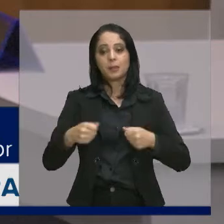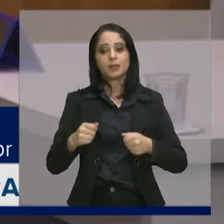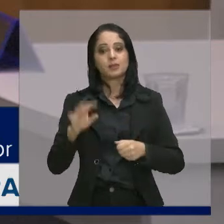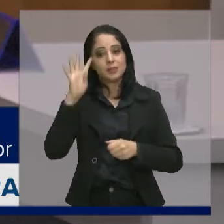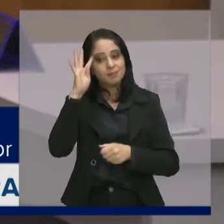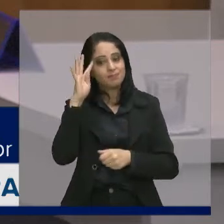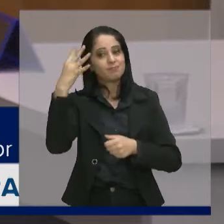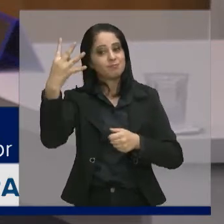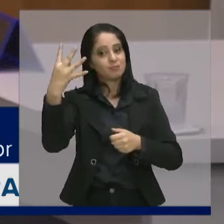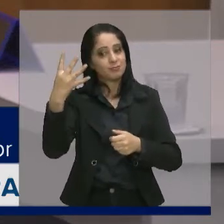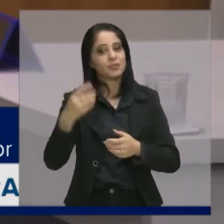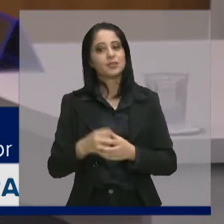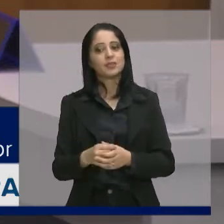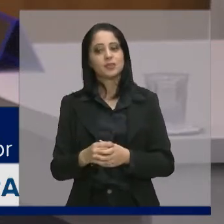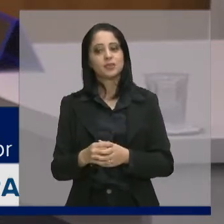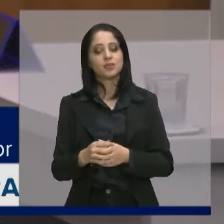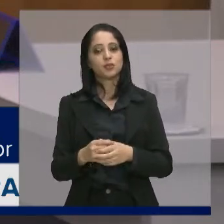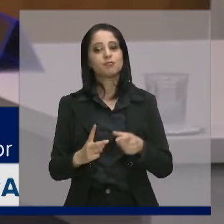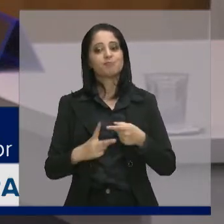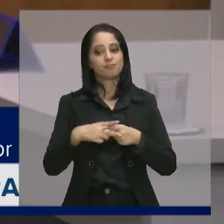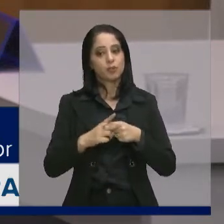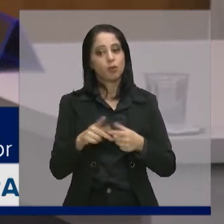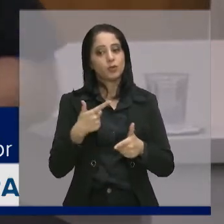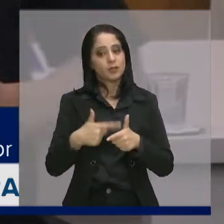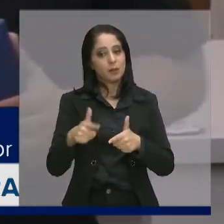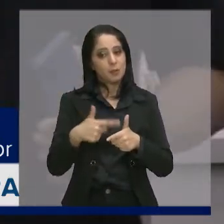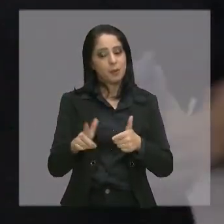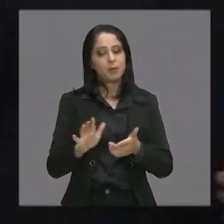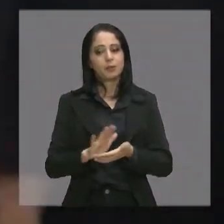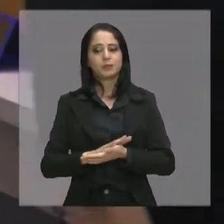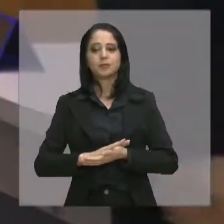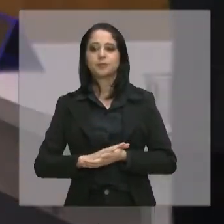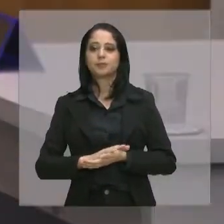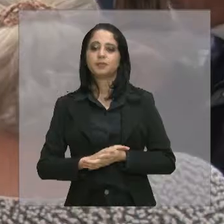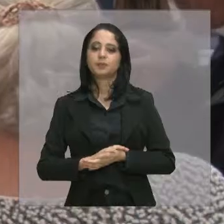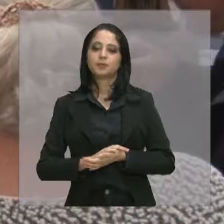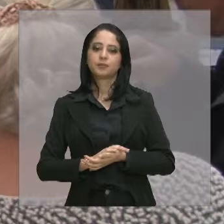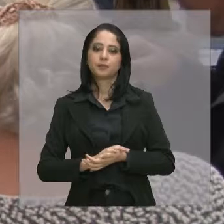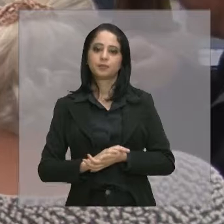vem acompanhando nos últimos 9 anos.